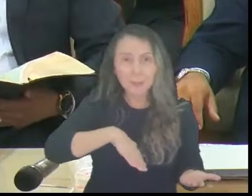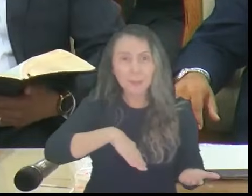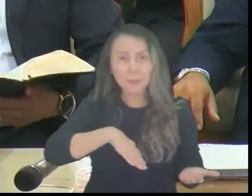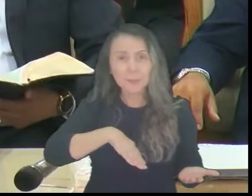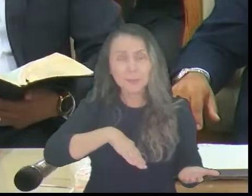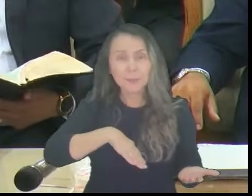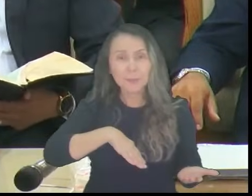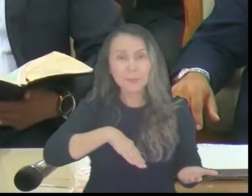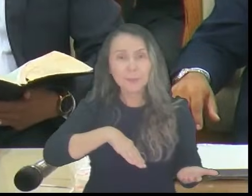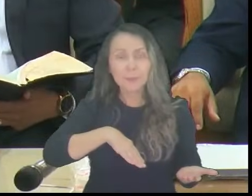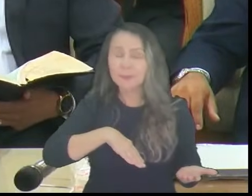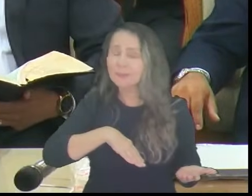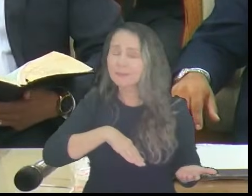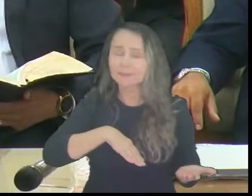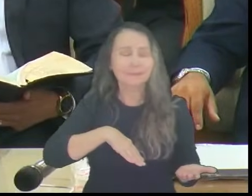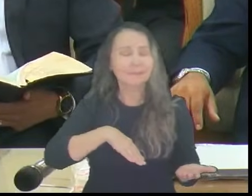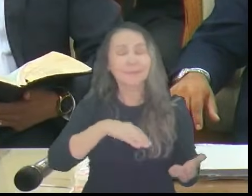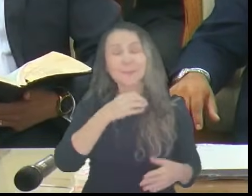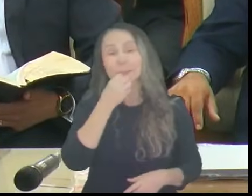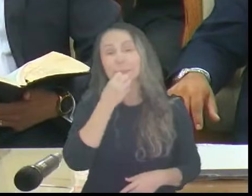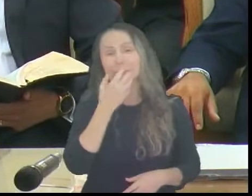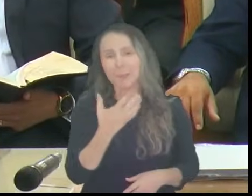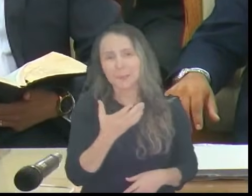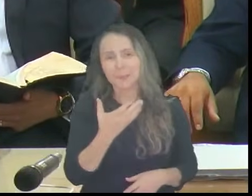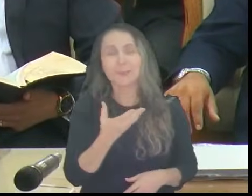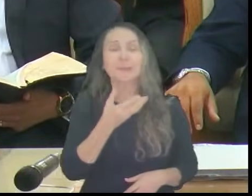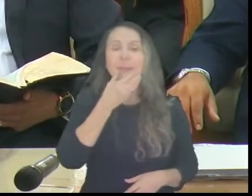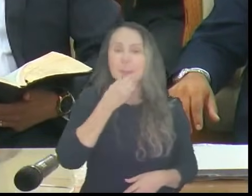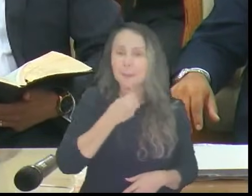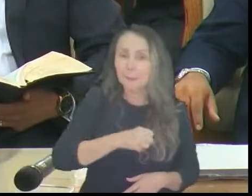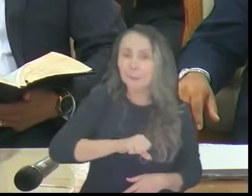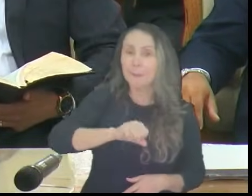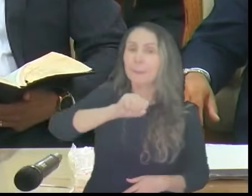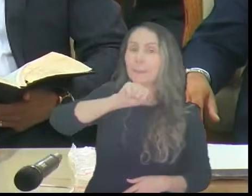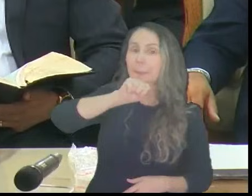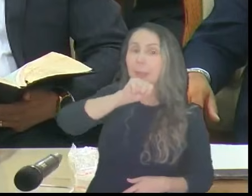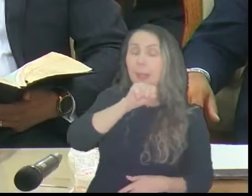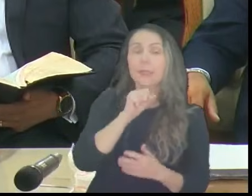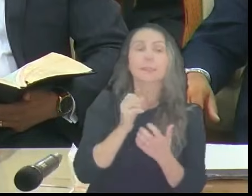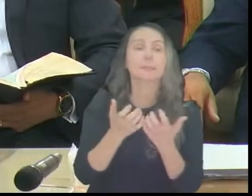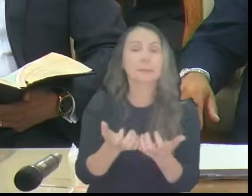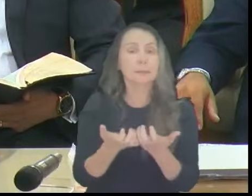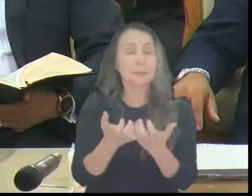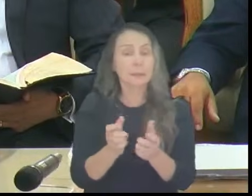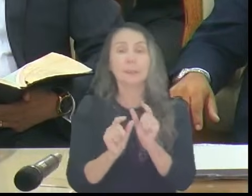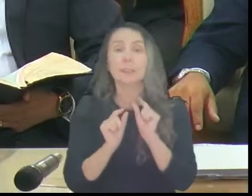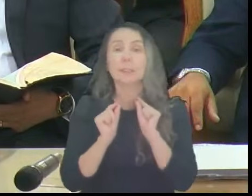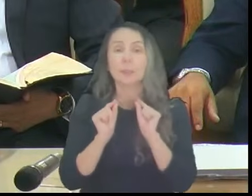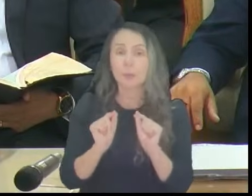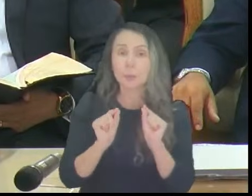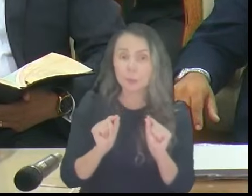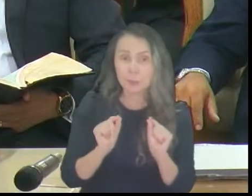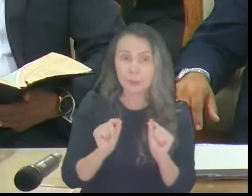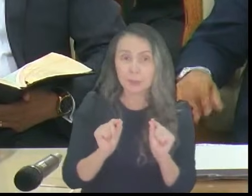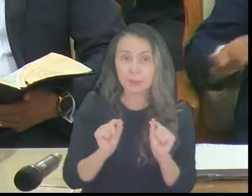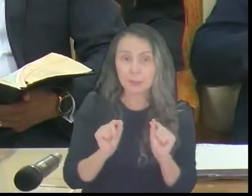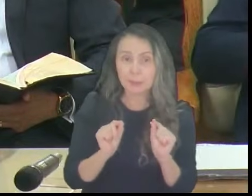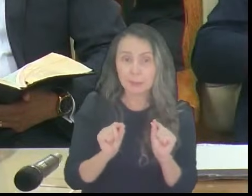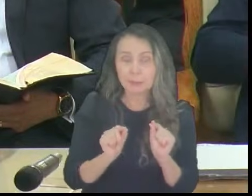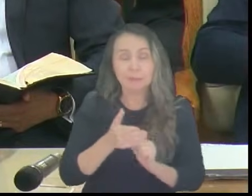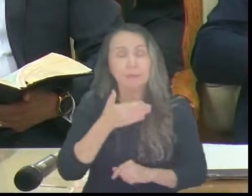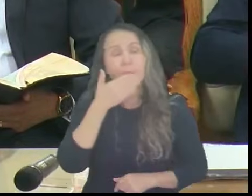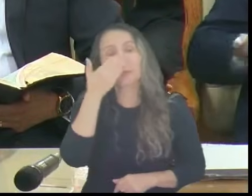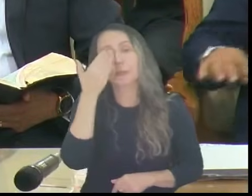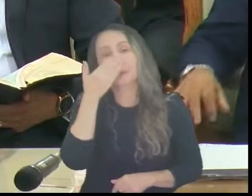Foi feito um benefício. Quer dizer que o pai dela preferia que ela fosse o quê? O pai dela preferia que ela fosse uma